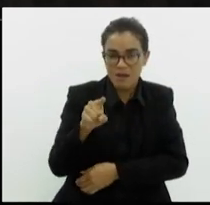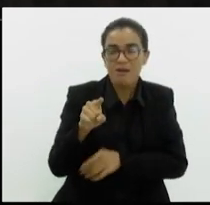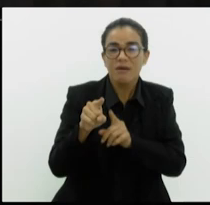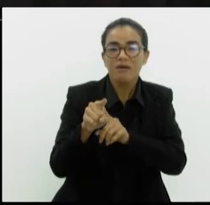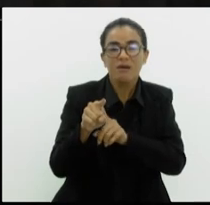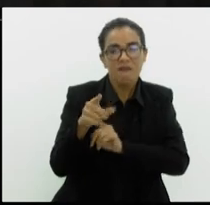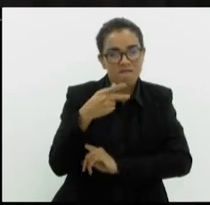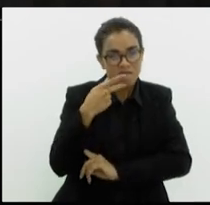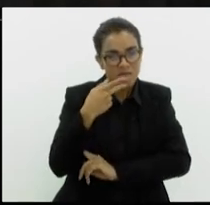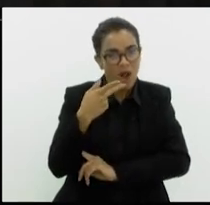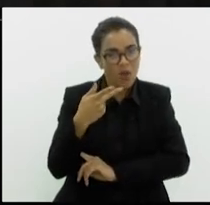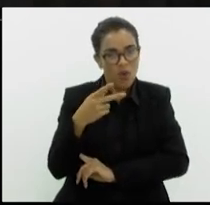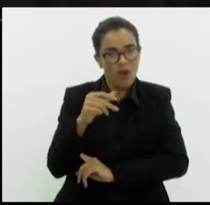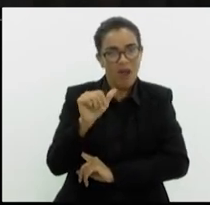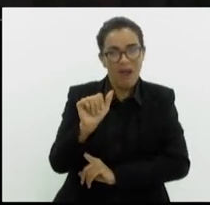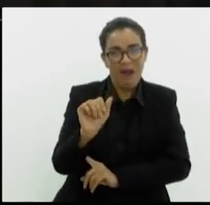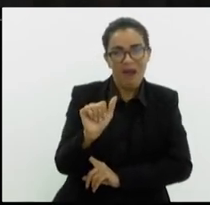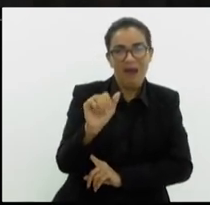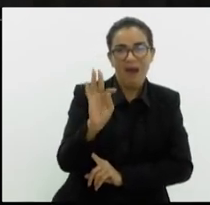disse que foi um ataque. E o